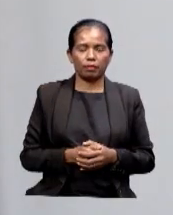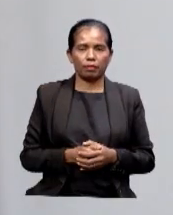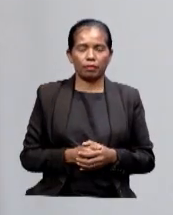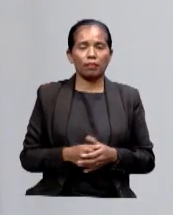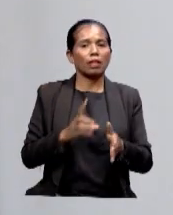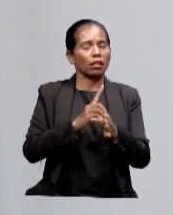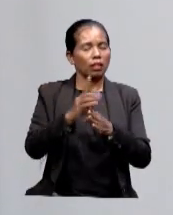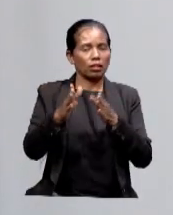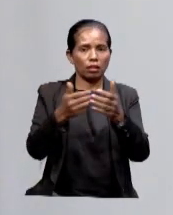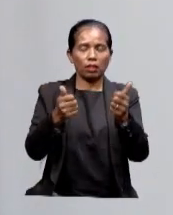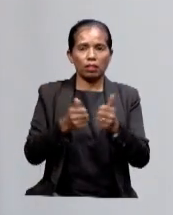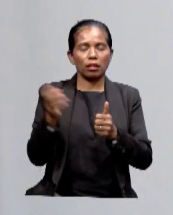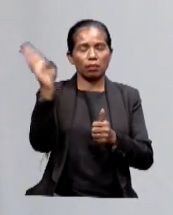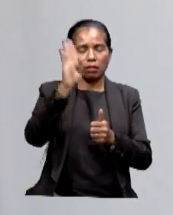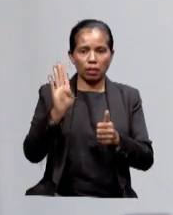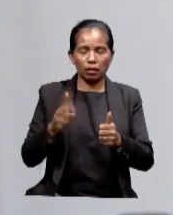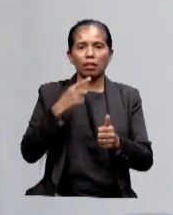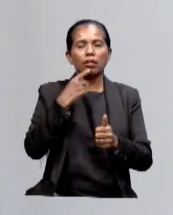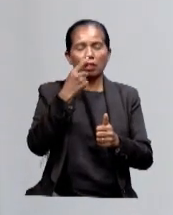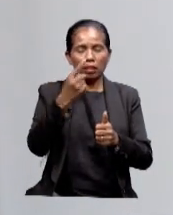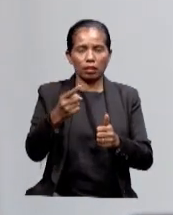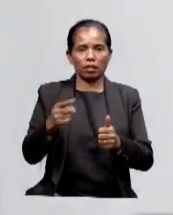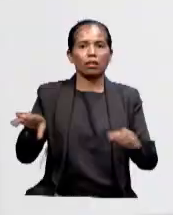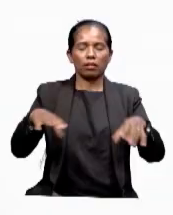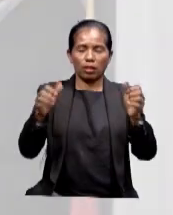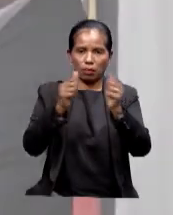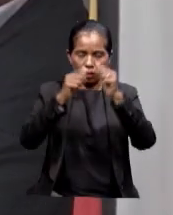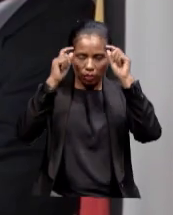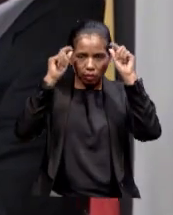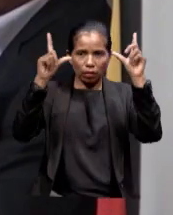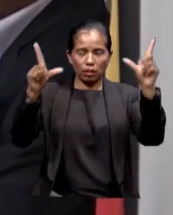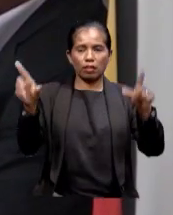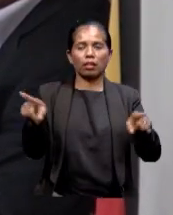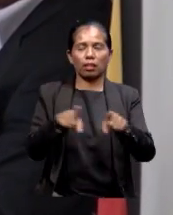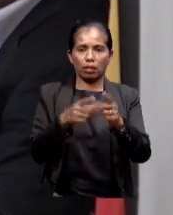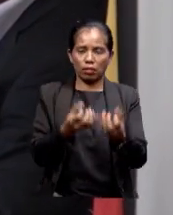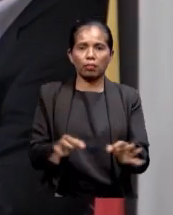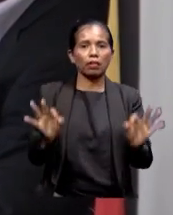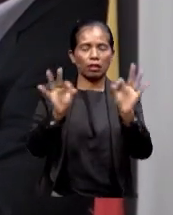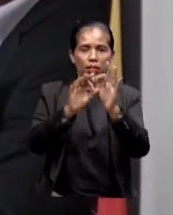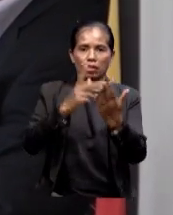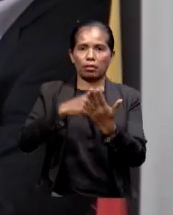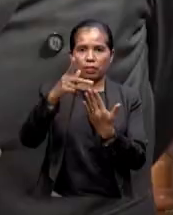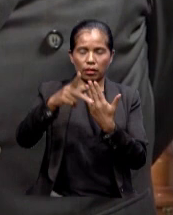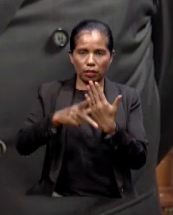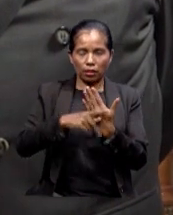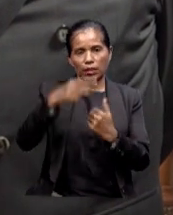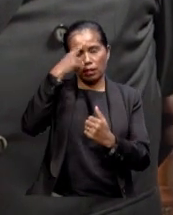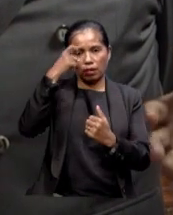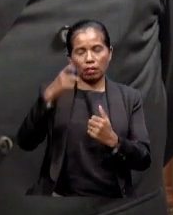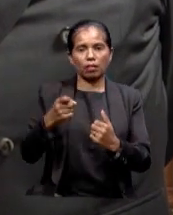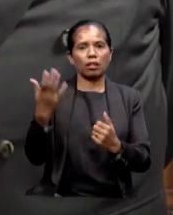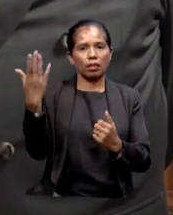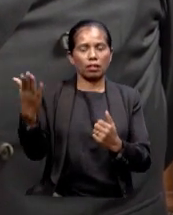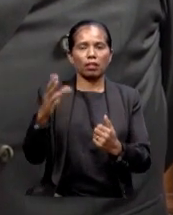Diretor Agência Brasil Cooperação Hateten, Cooperação ABC ho Timor-Leste, sai prioridade iha programa bilateral, tangne iha etapa